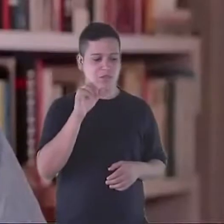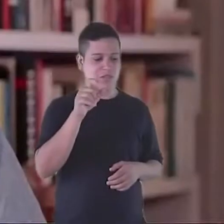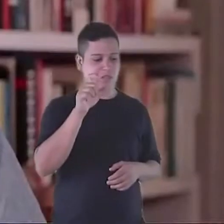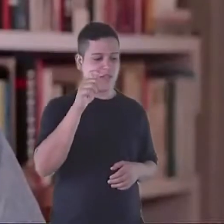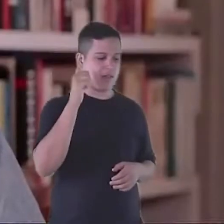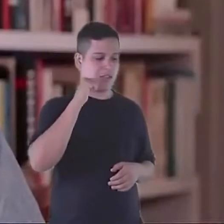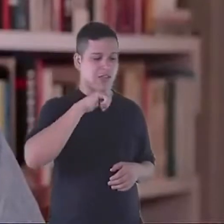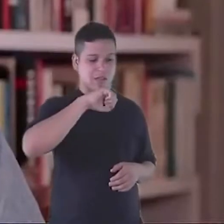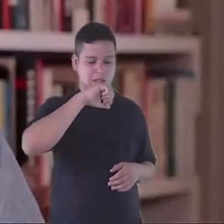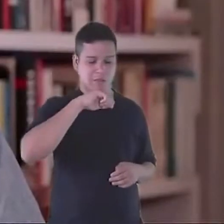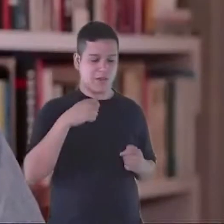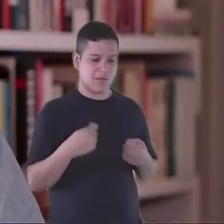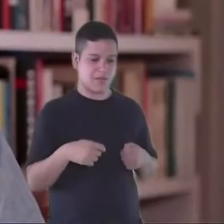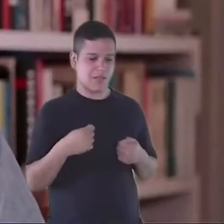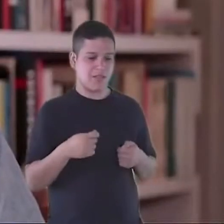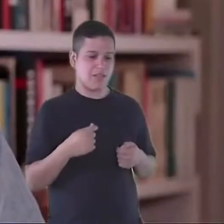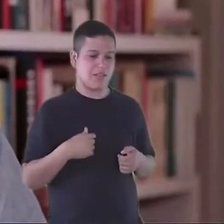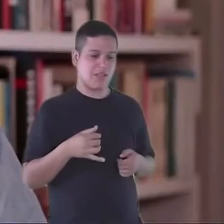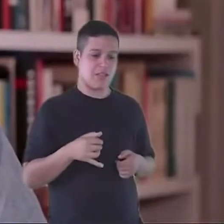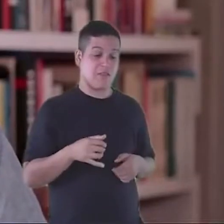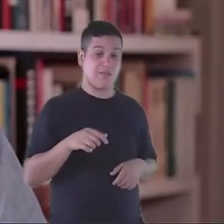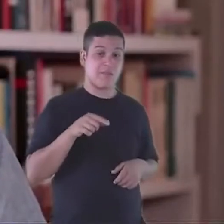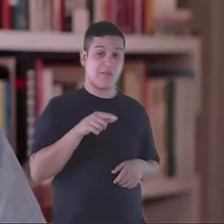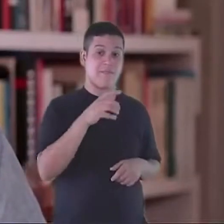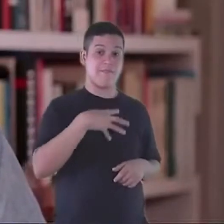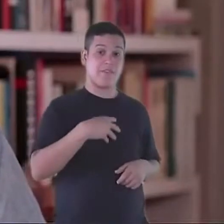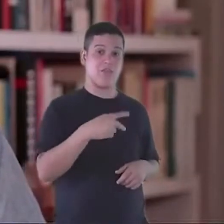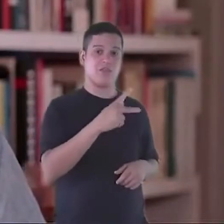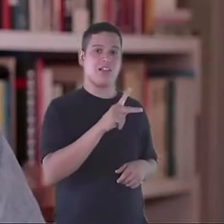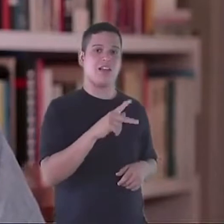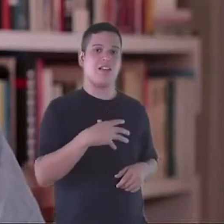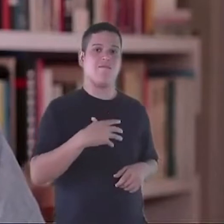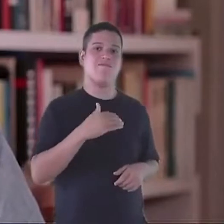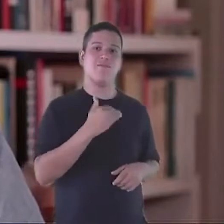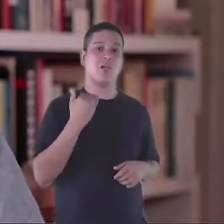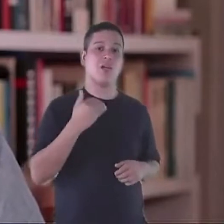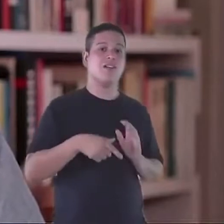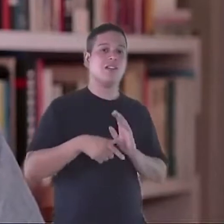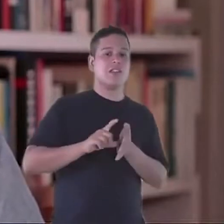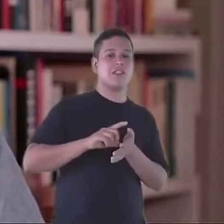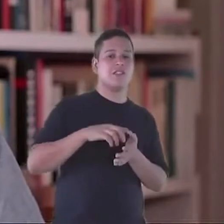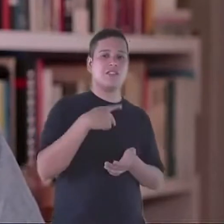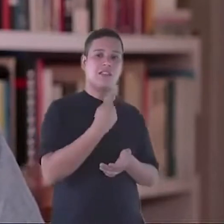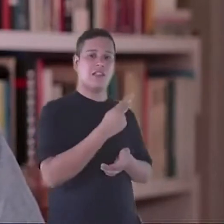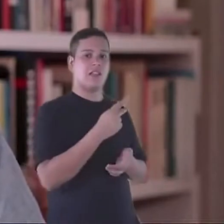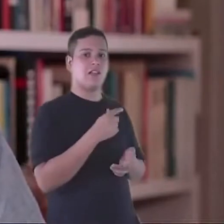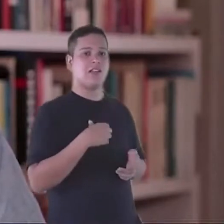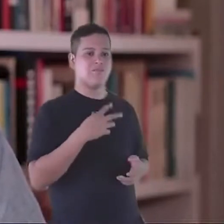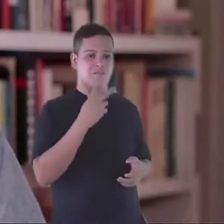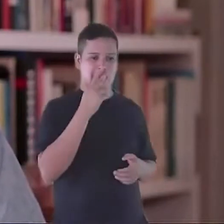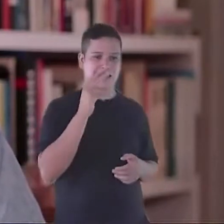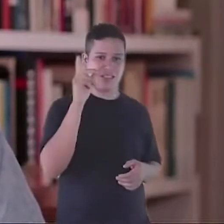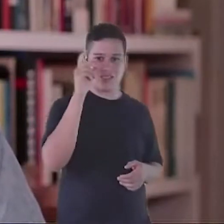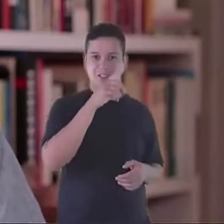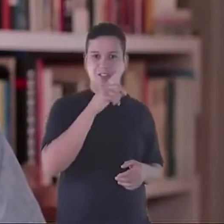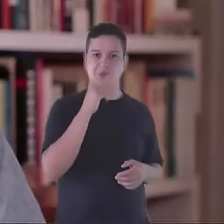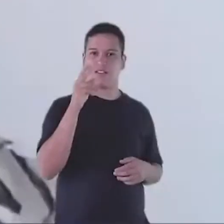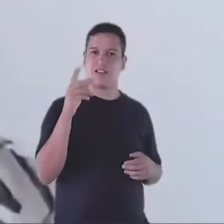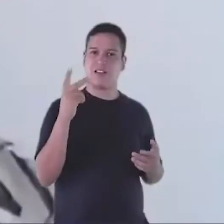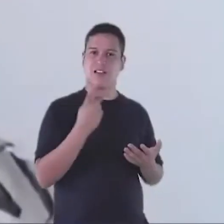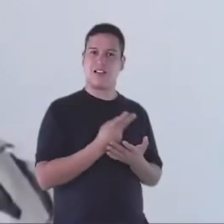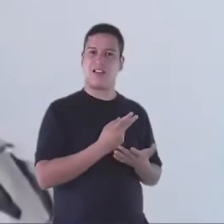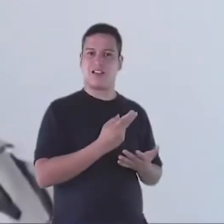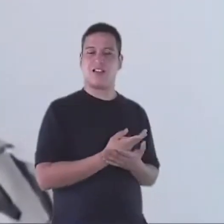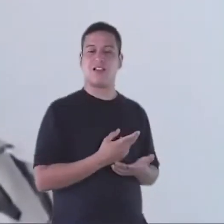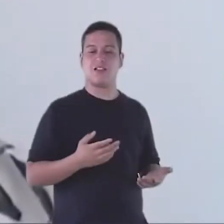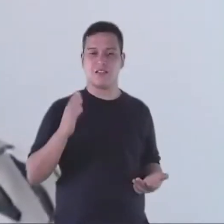perdão. É tão bonito isso. É. Nossa, mas... E tão hoje, né? Tão que as pessoas estão sofrendo. E